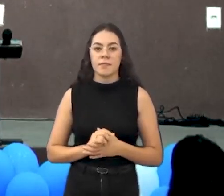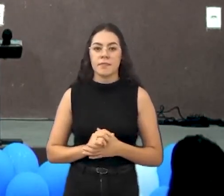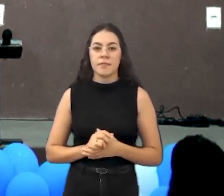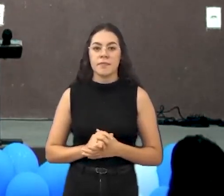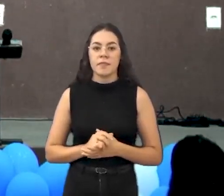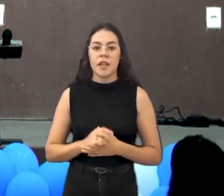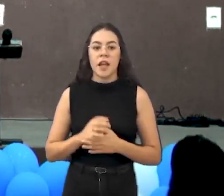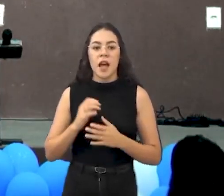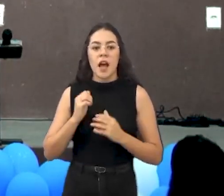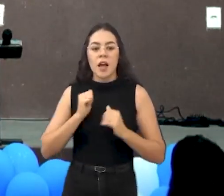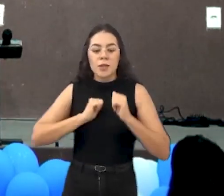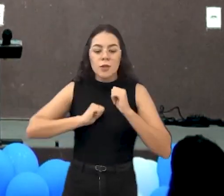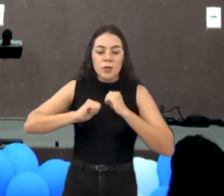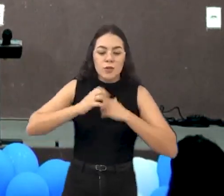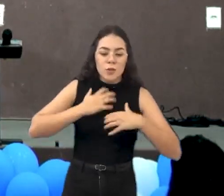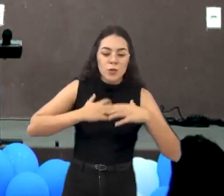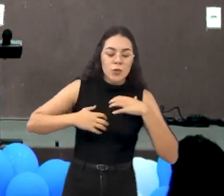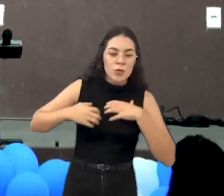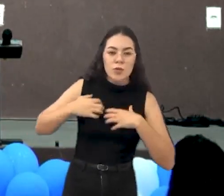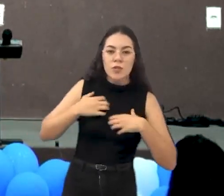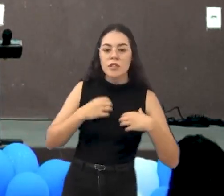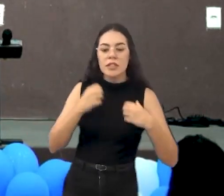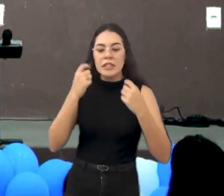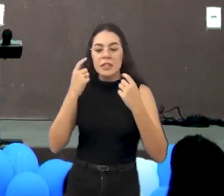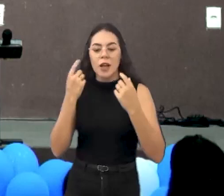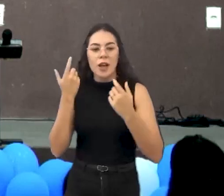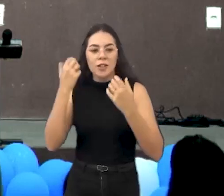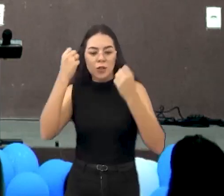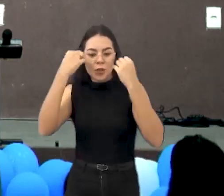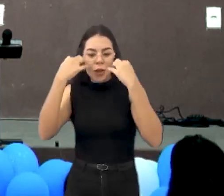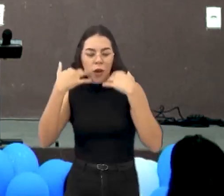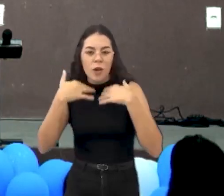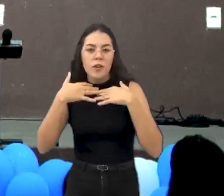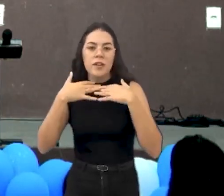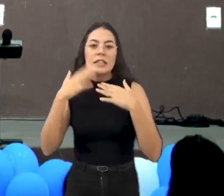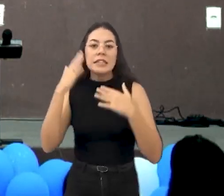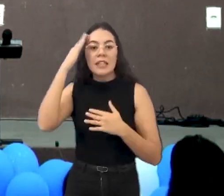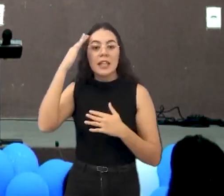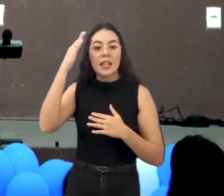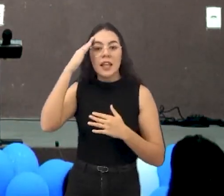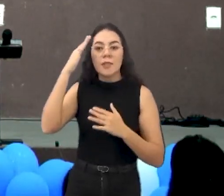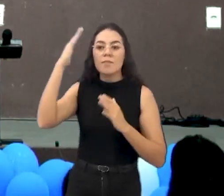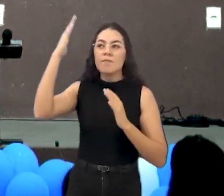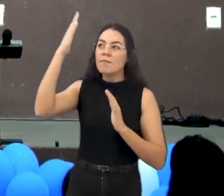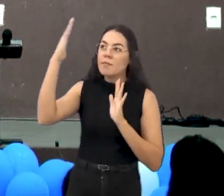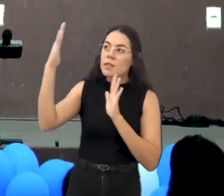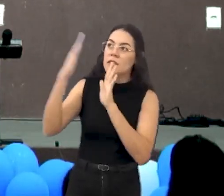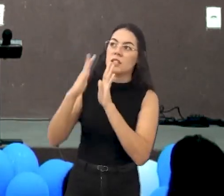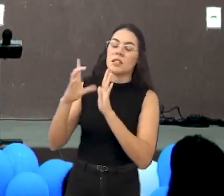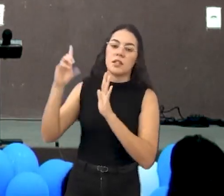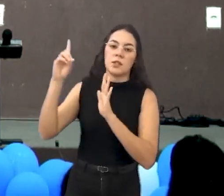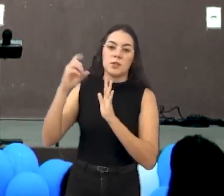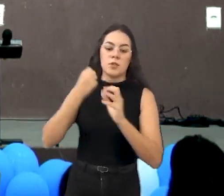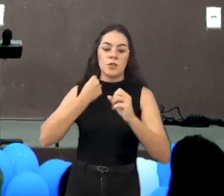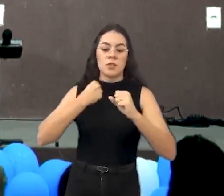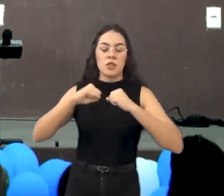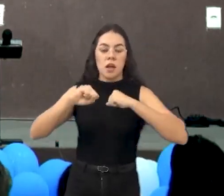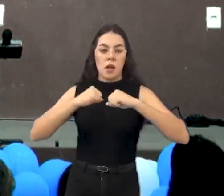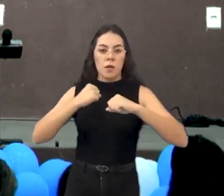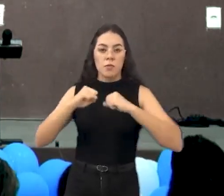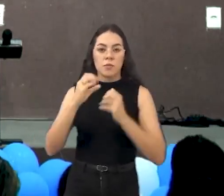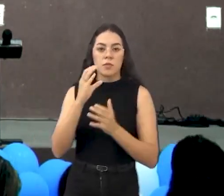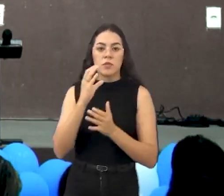Essa angústia que nos leva a chorar deve ser fruto da percepção de quem somos diante de Deus. O Salmo 130 diz